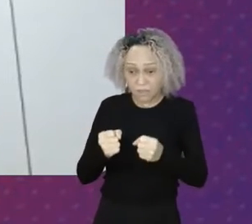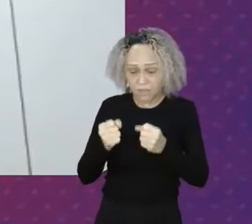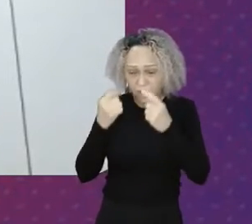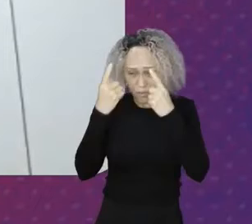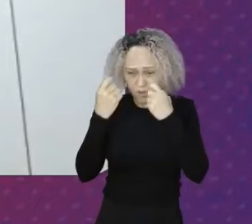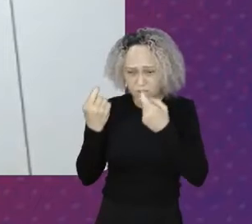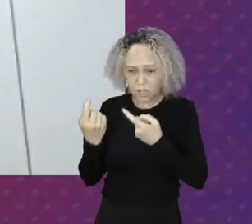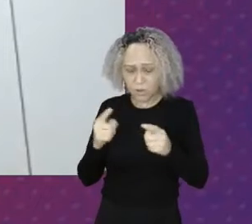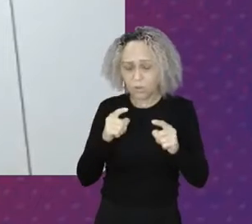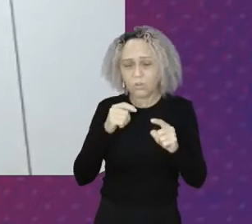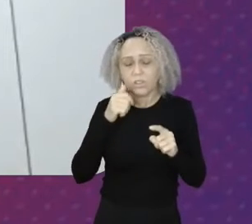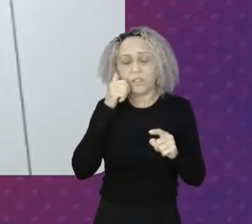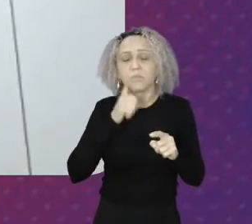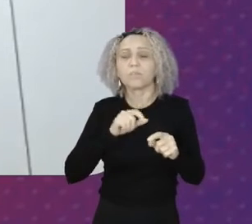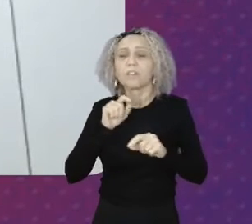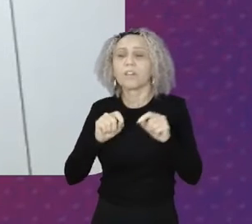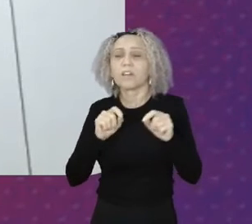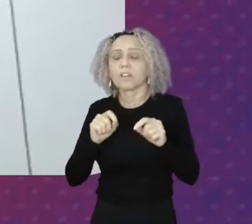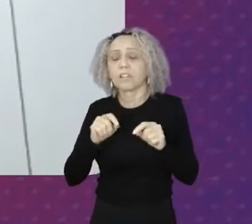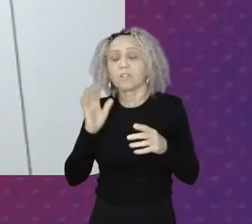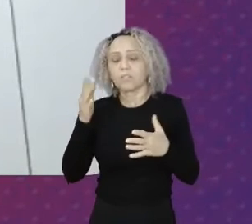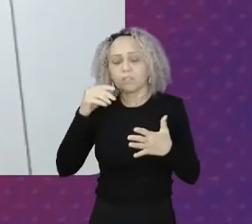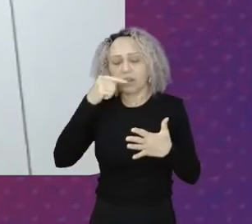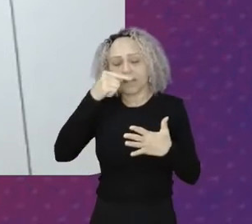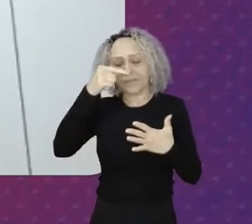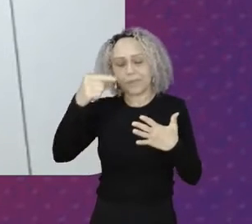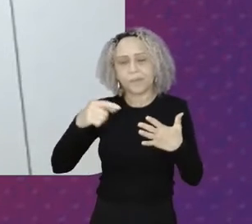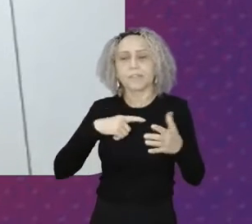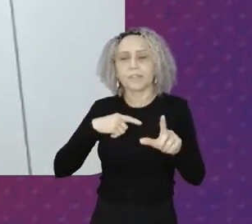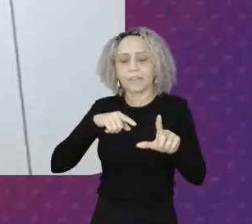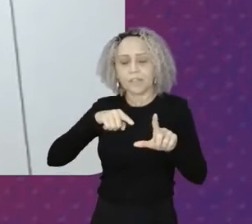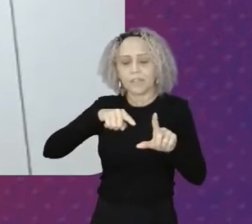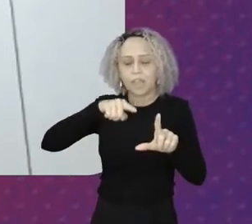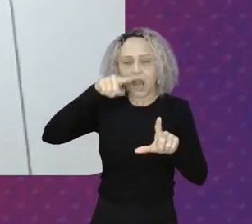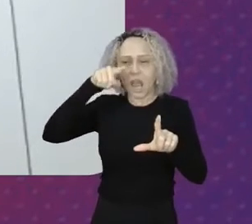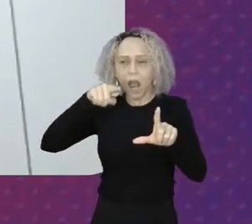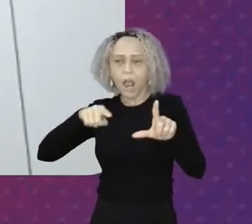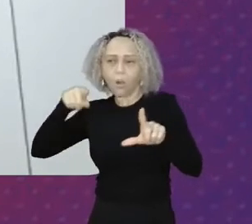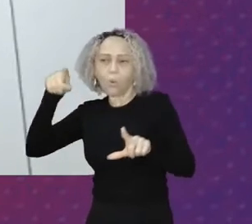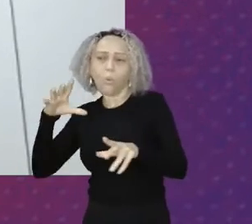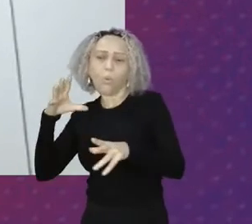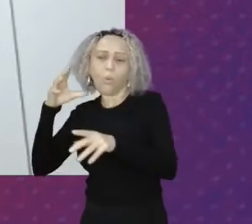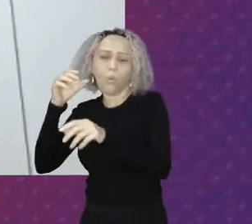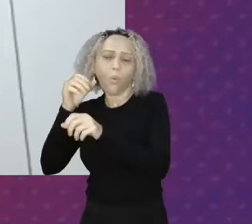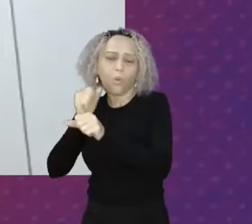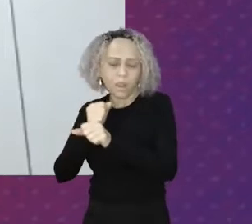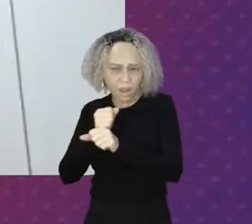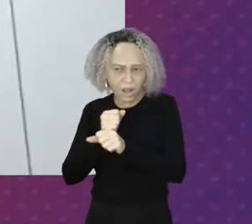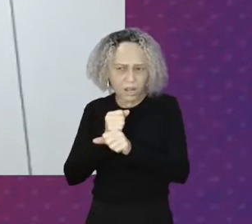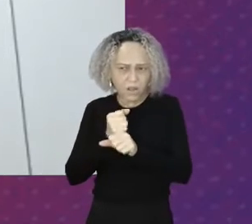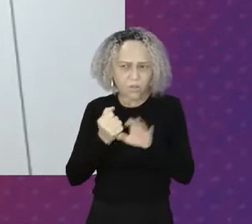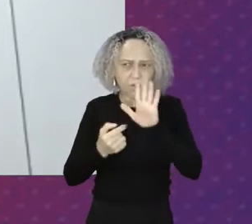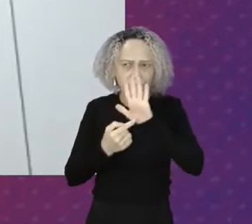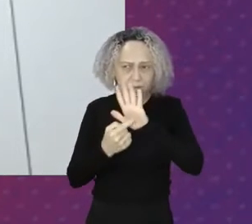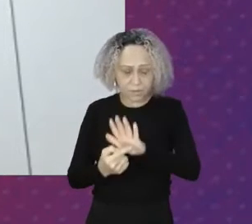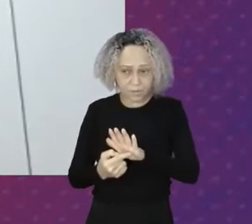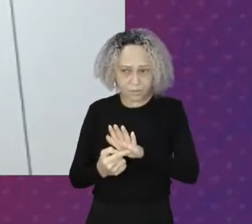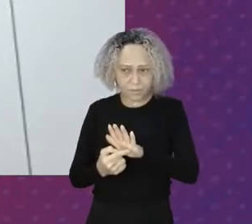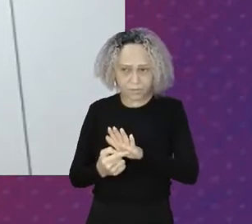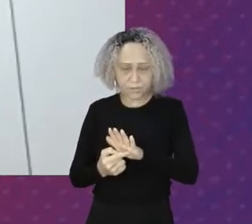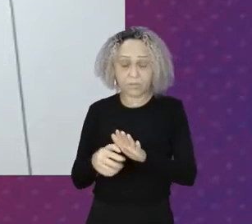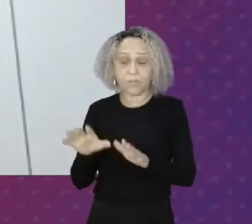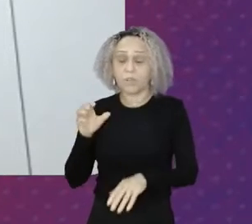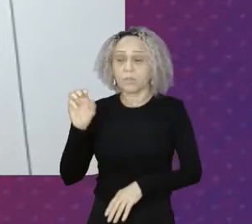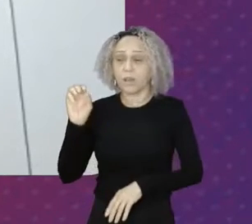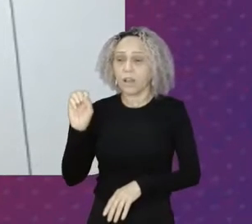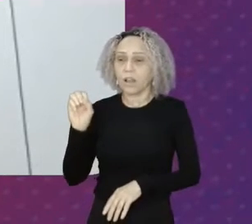política contra as mulheres, e acho que alguns dados importantes também para trazer mais elementos para essa aula. Segundo a ONU